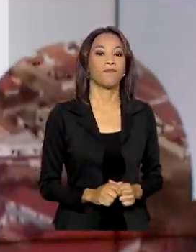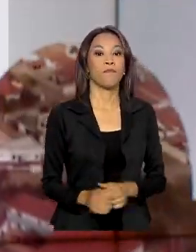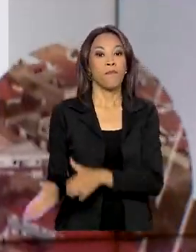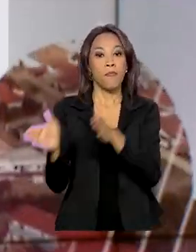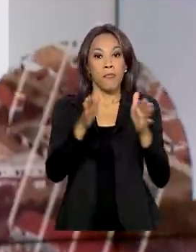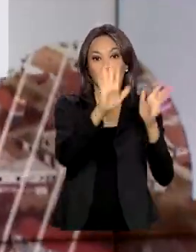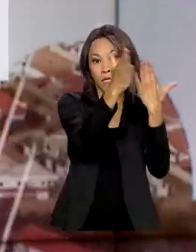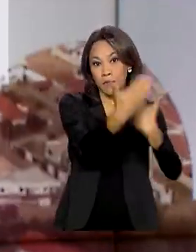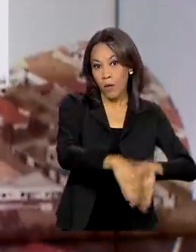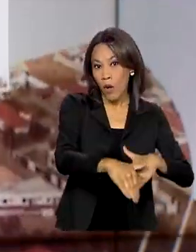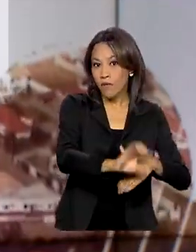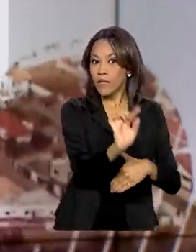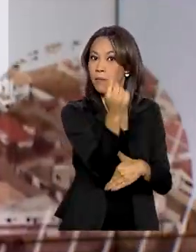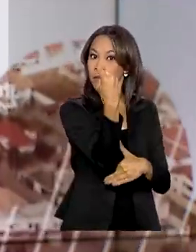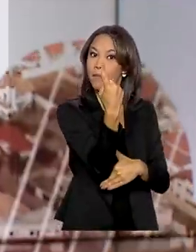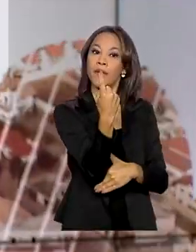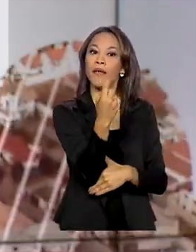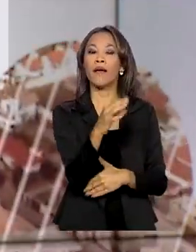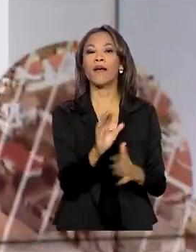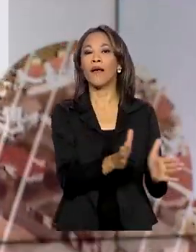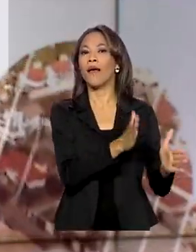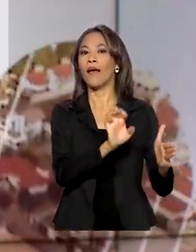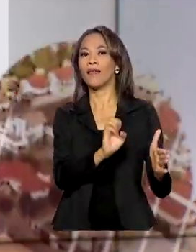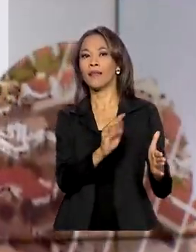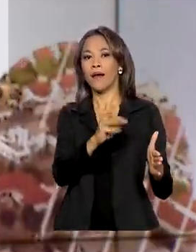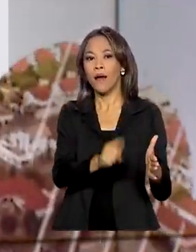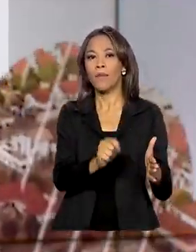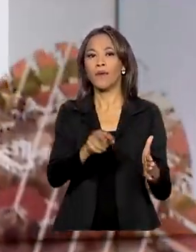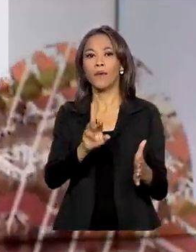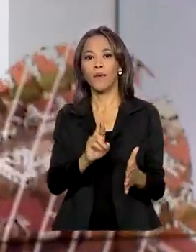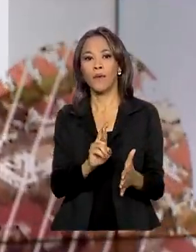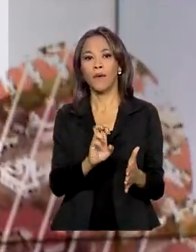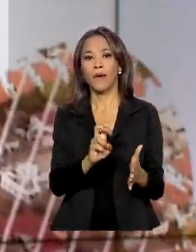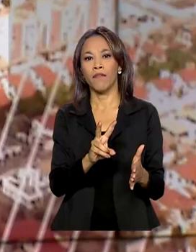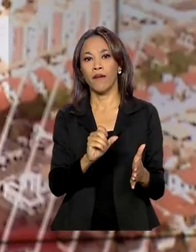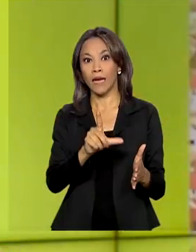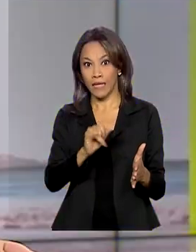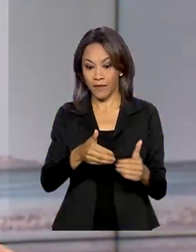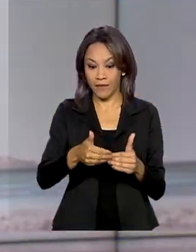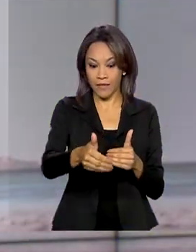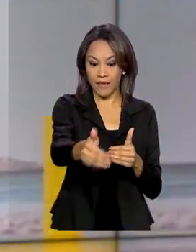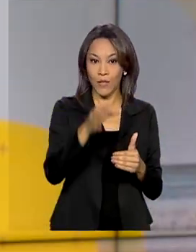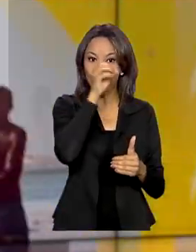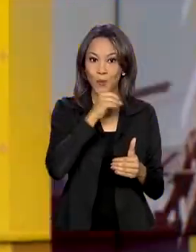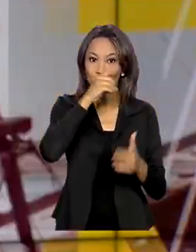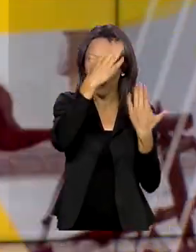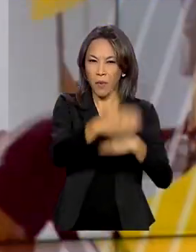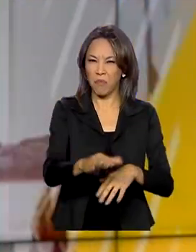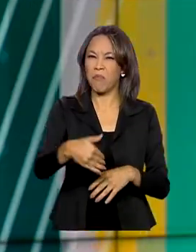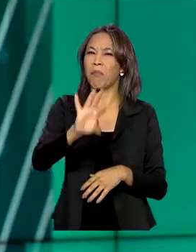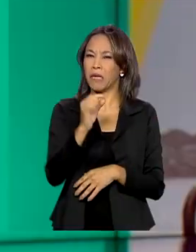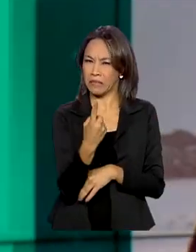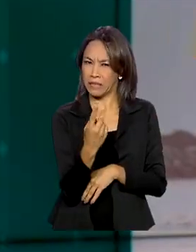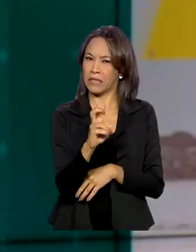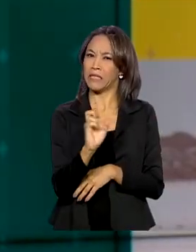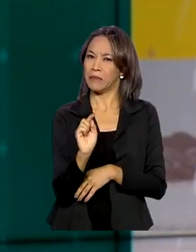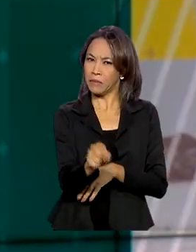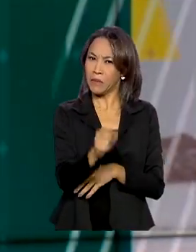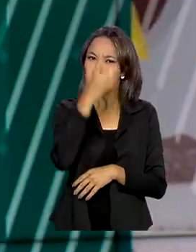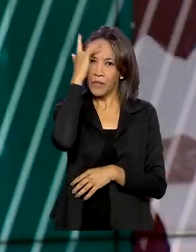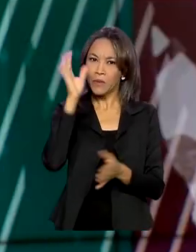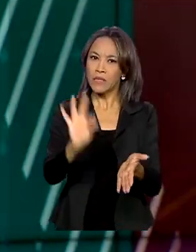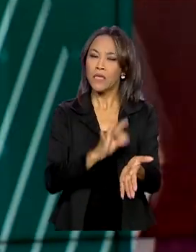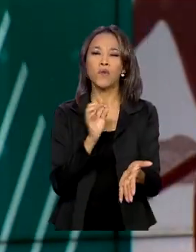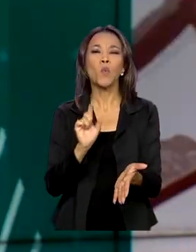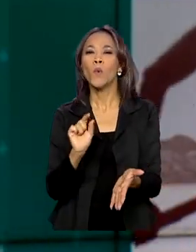As provas da primeira etapa do Revalida 2020 serão aplicadas neste domingo. Foram mais de 15 mil inscritos. O exame é